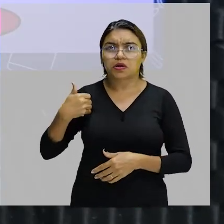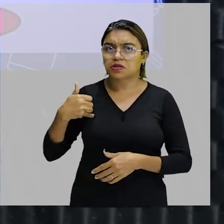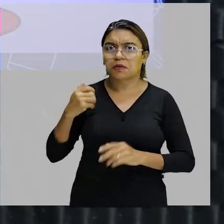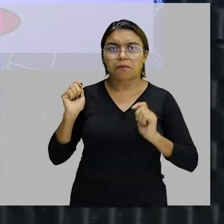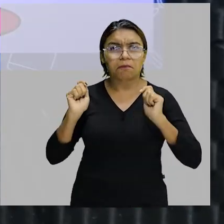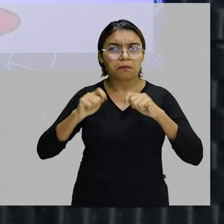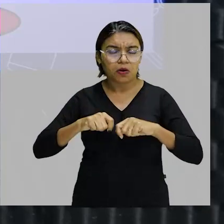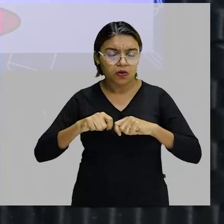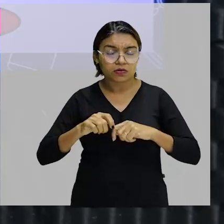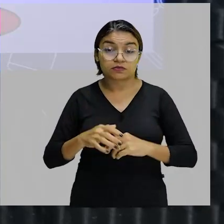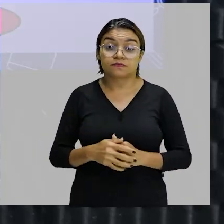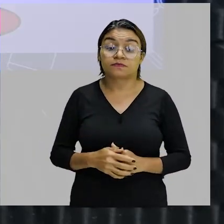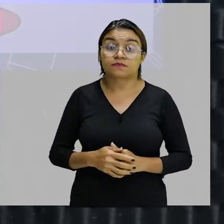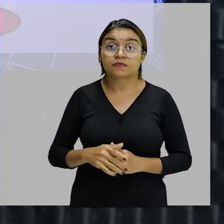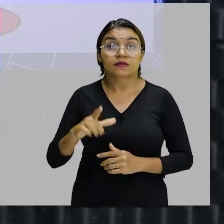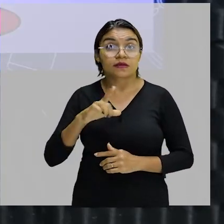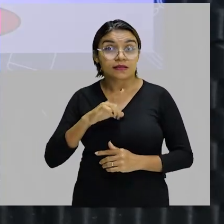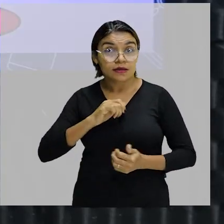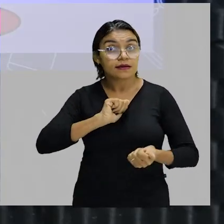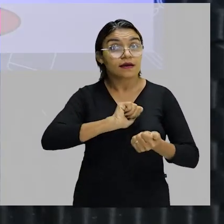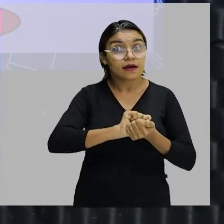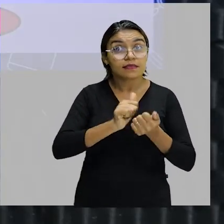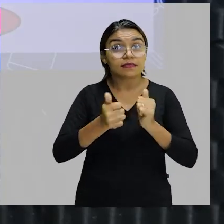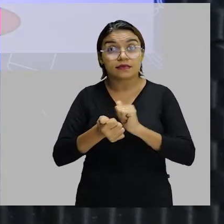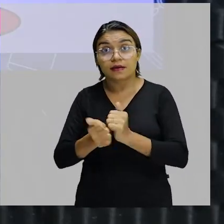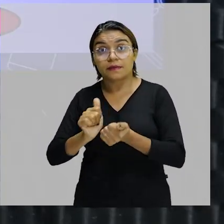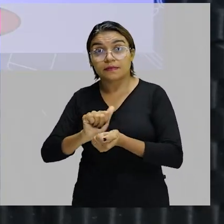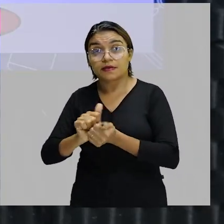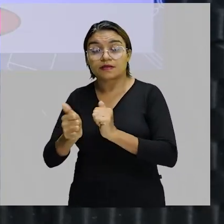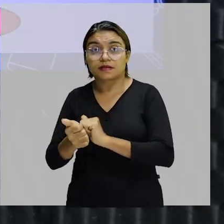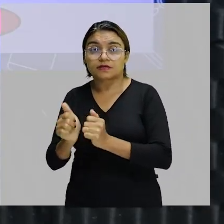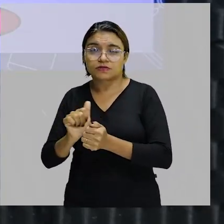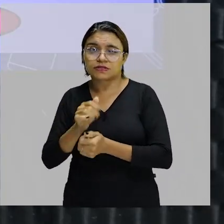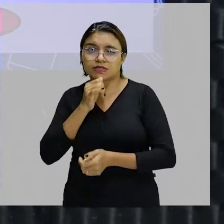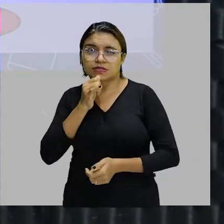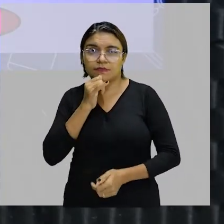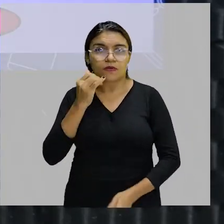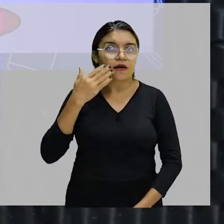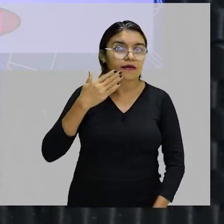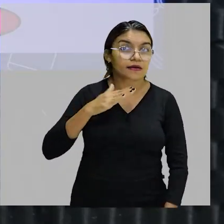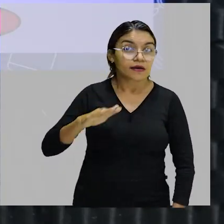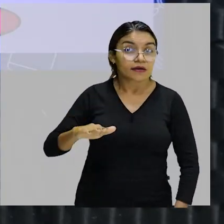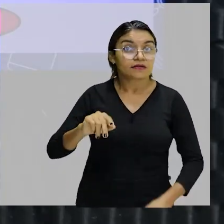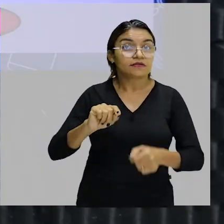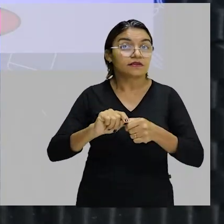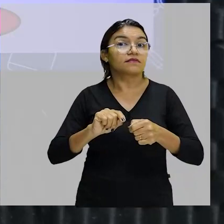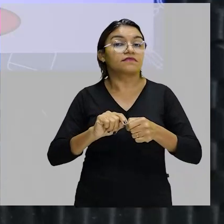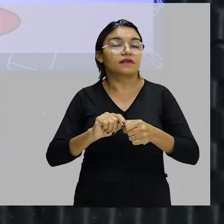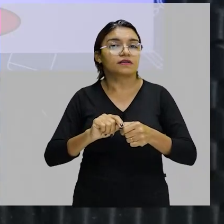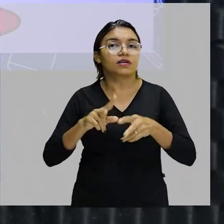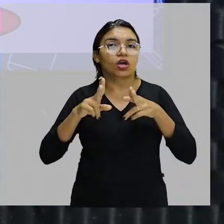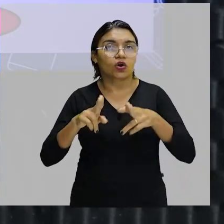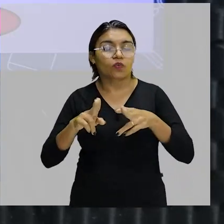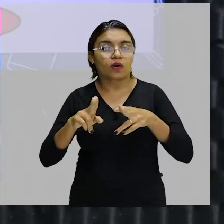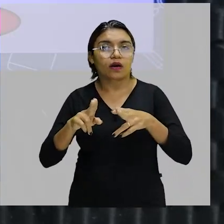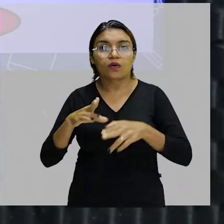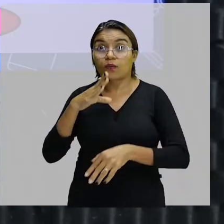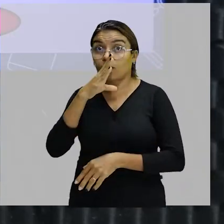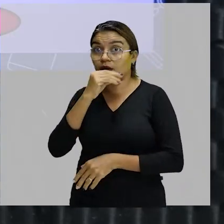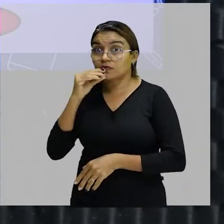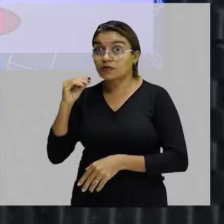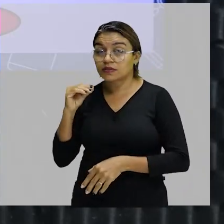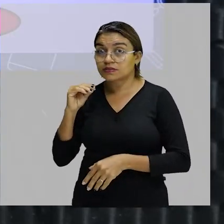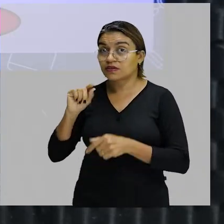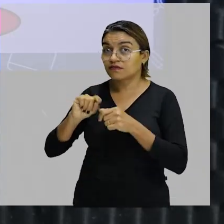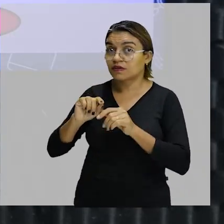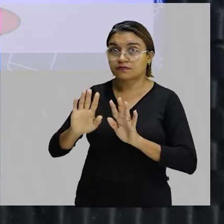Claro, existem adaptações. O que uma criança faz não é o que um adolescente vai